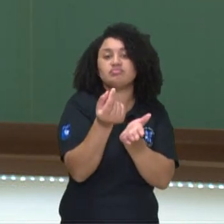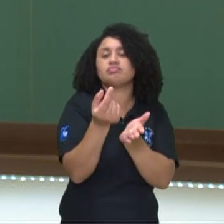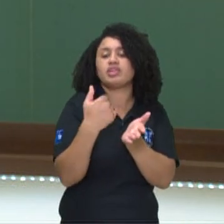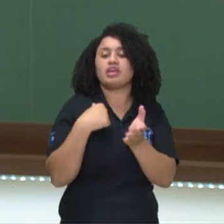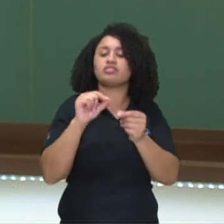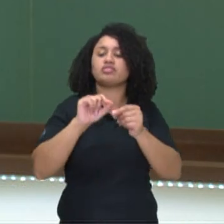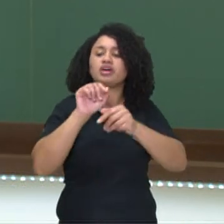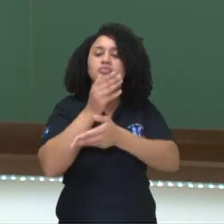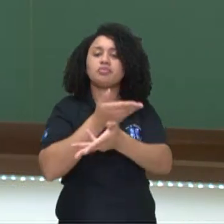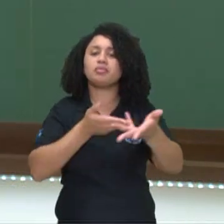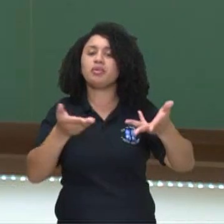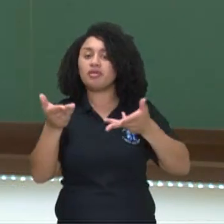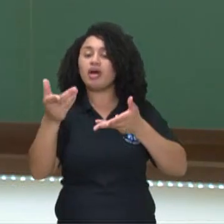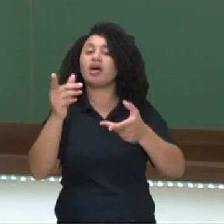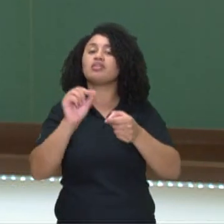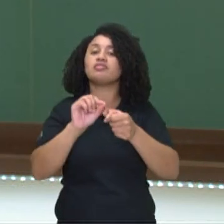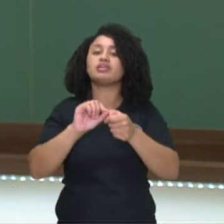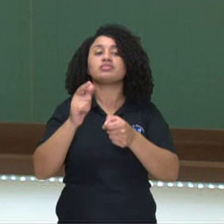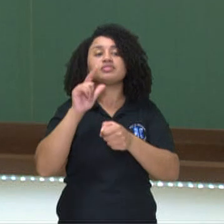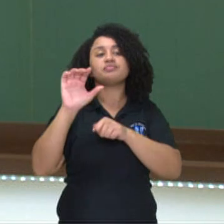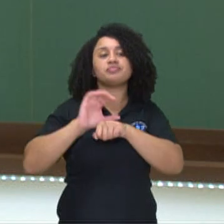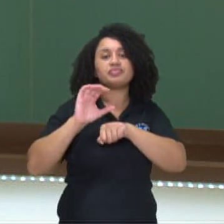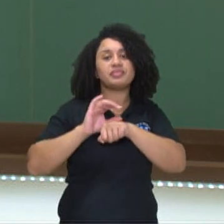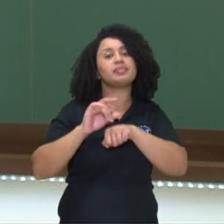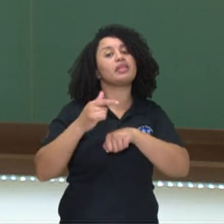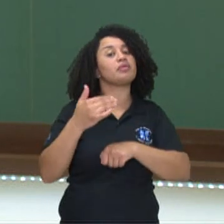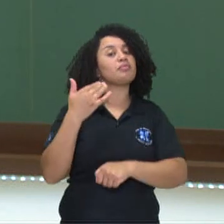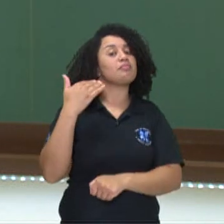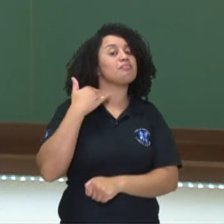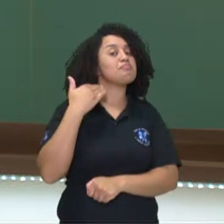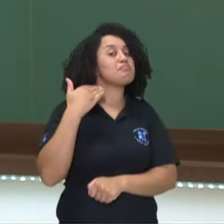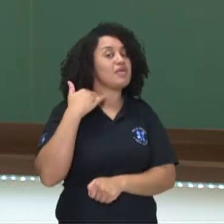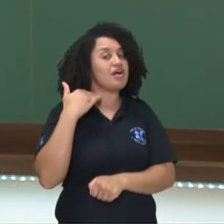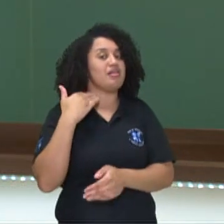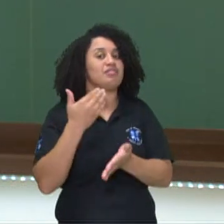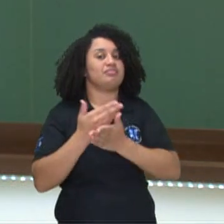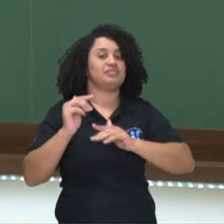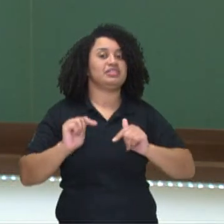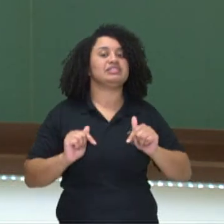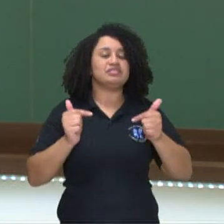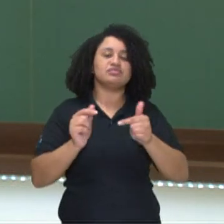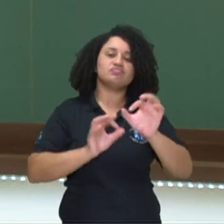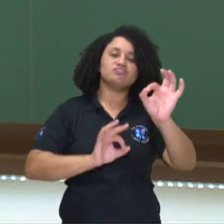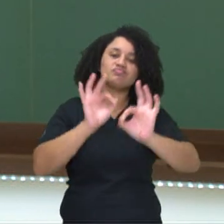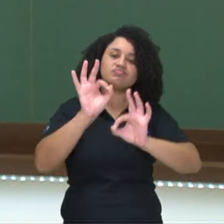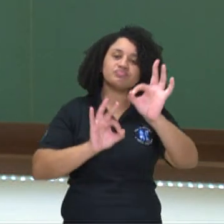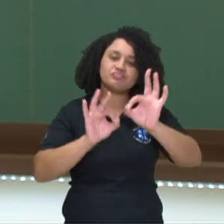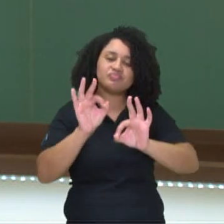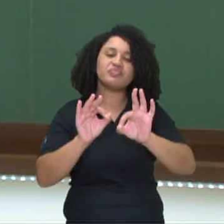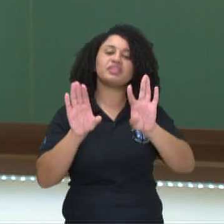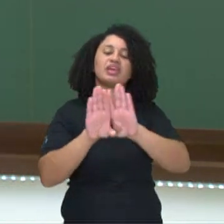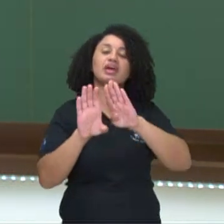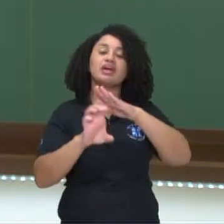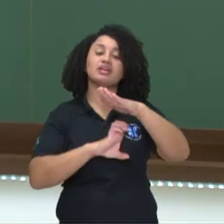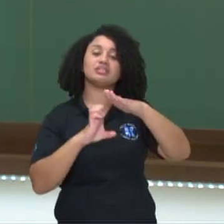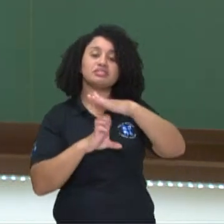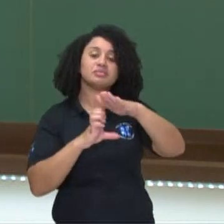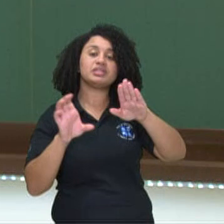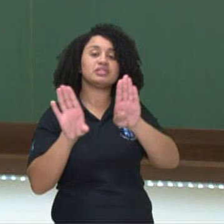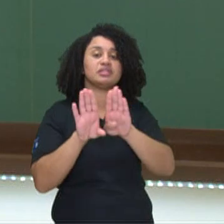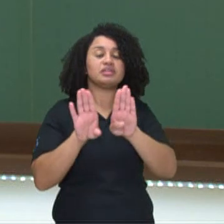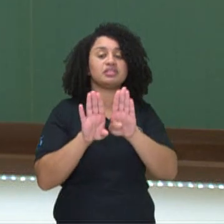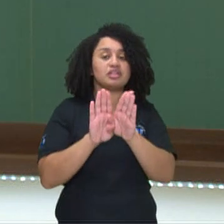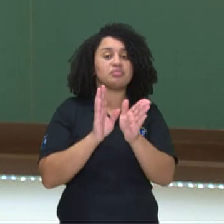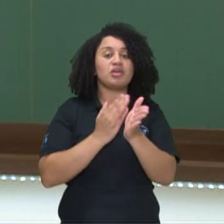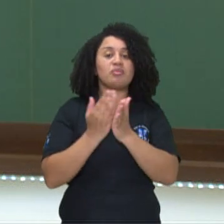faz rentável. Então os bancos agem numa sistemática muito elaborada e as empresas também começam a